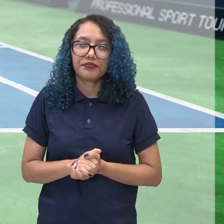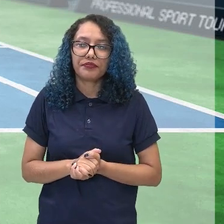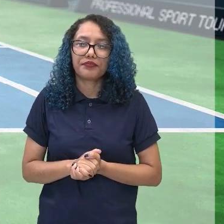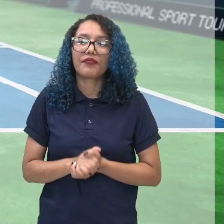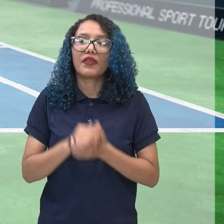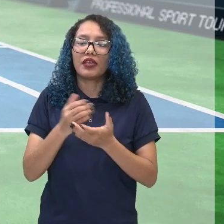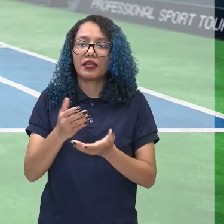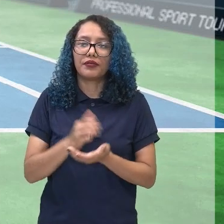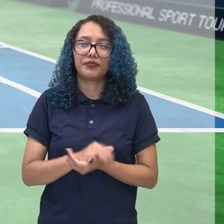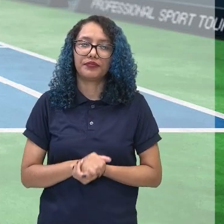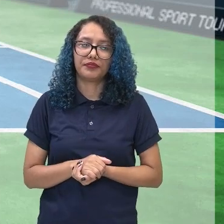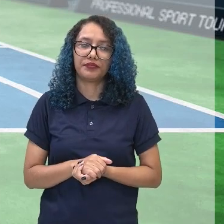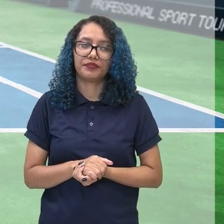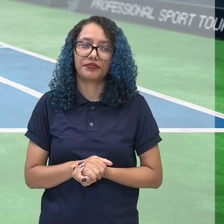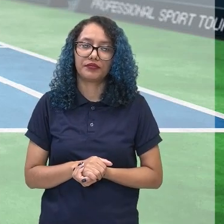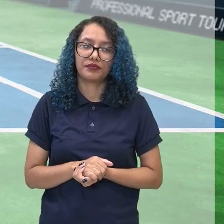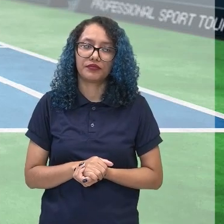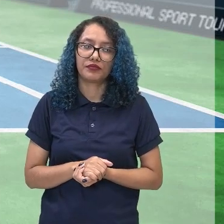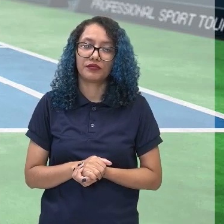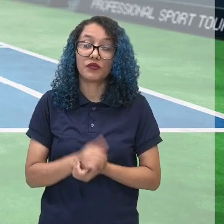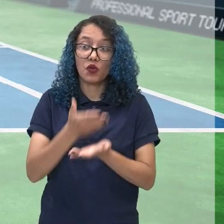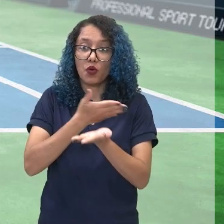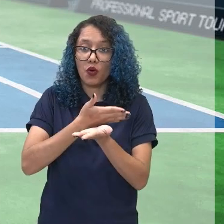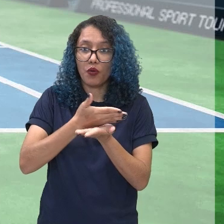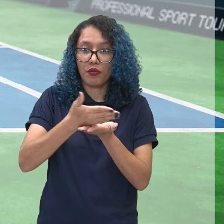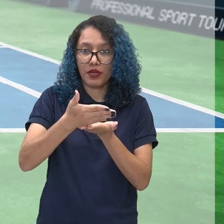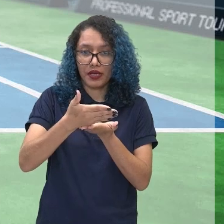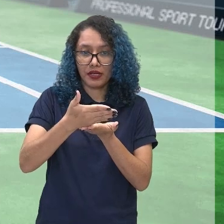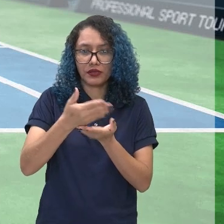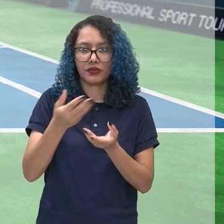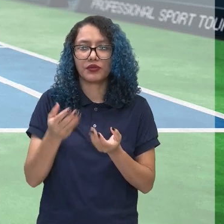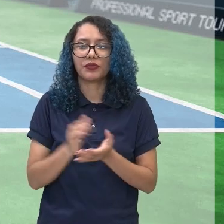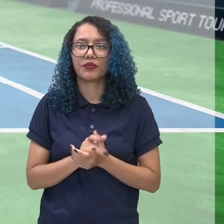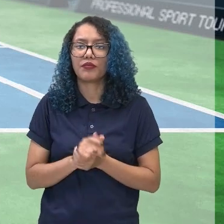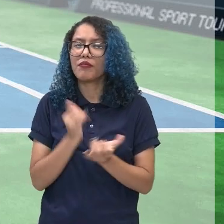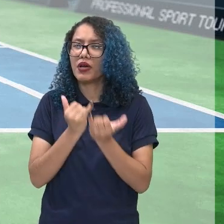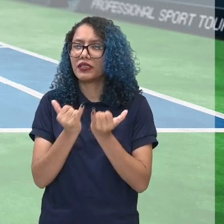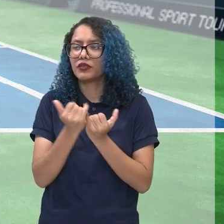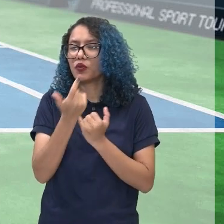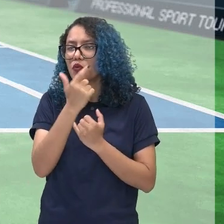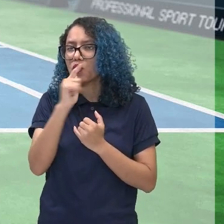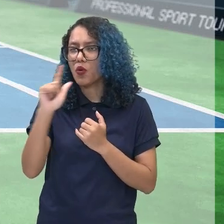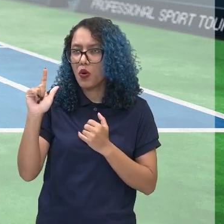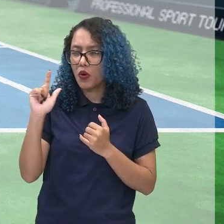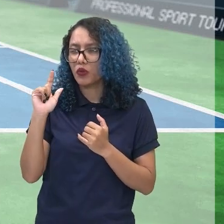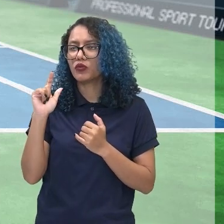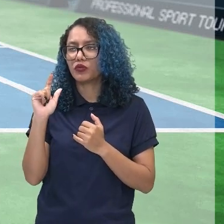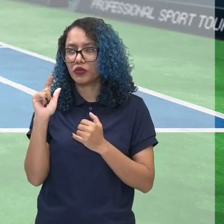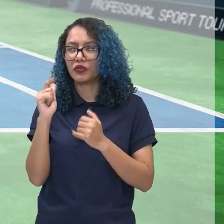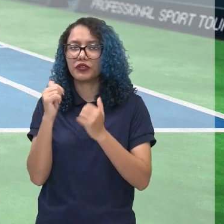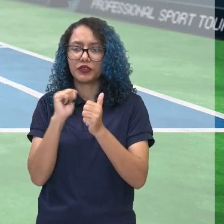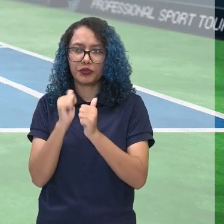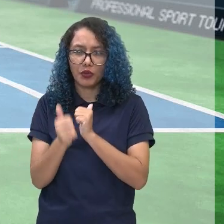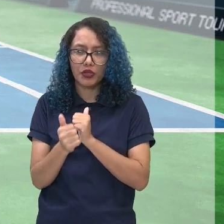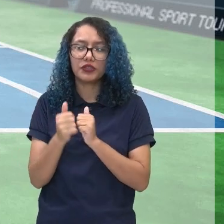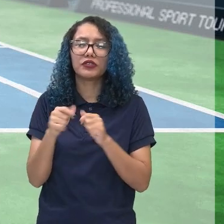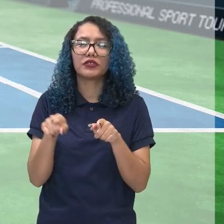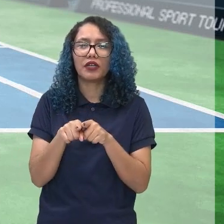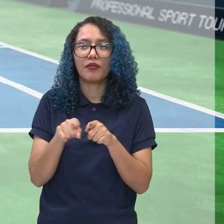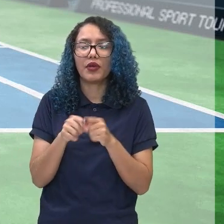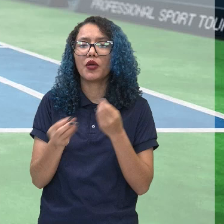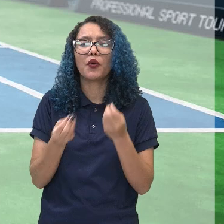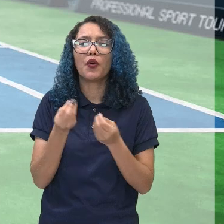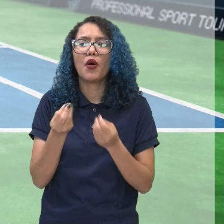no jogo, como muitos outros esportes que vão ser jogados ali na quadra. A gente vai fazer, o jogo ele